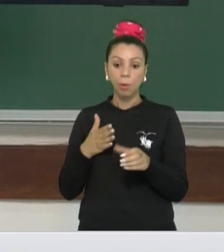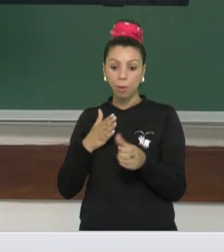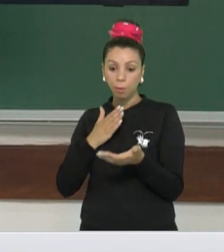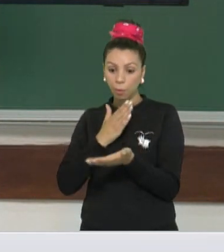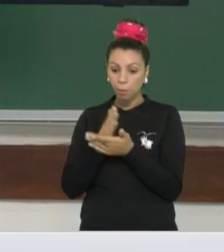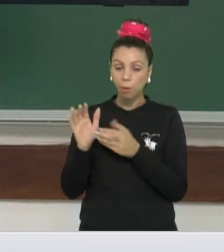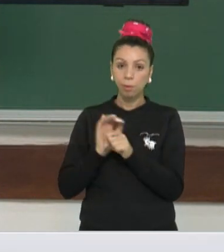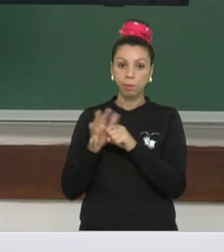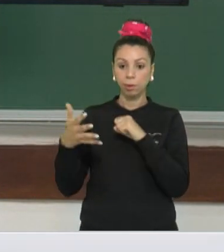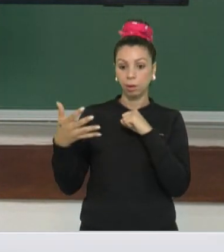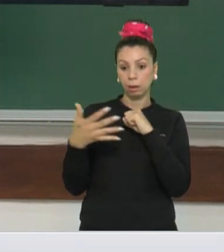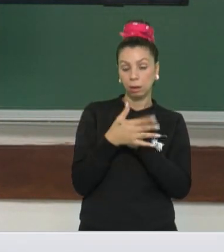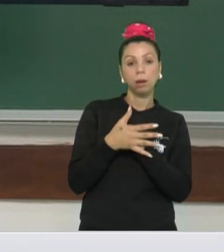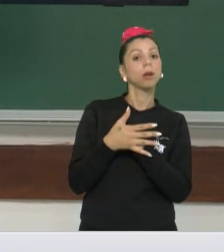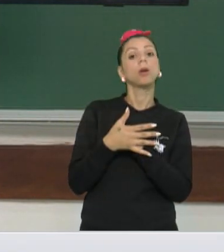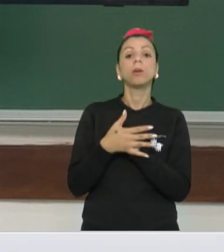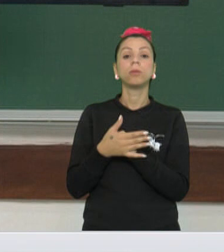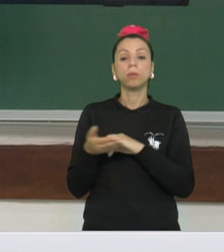ganhar